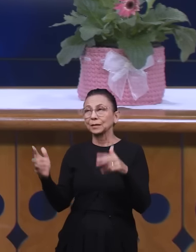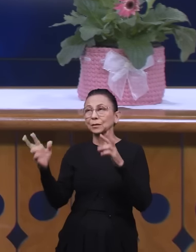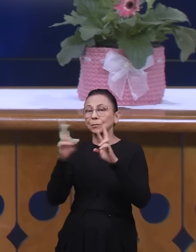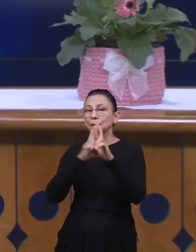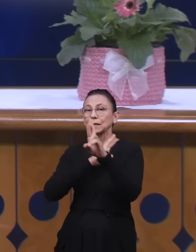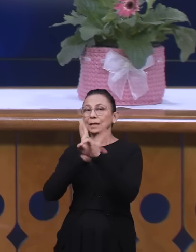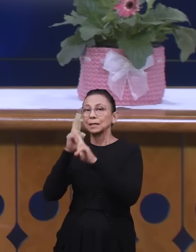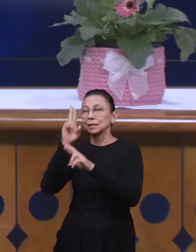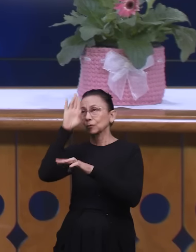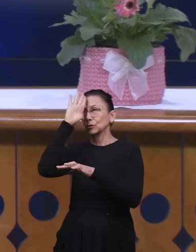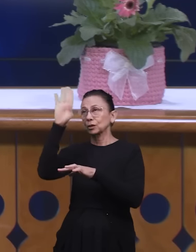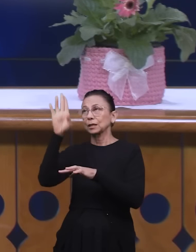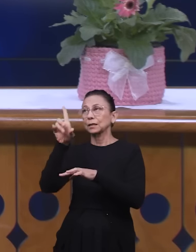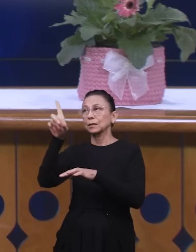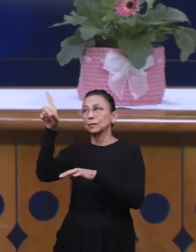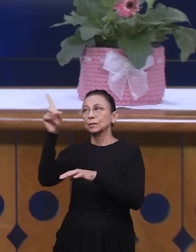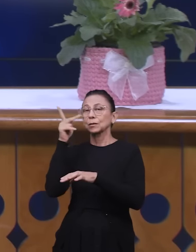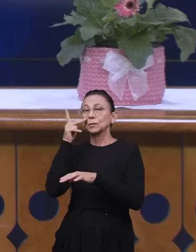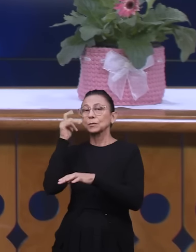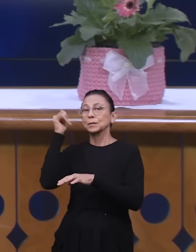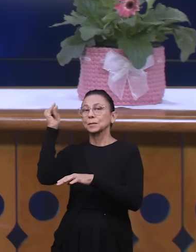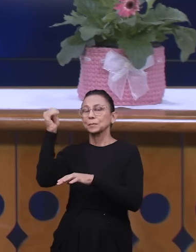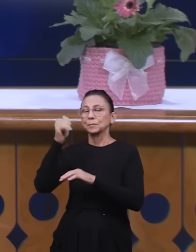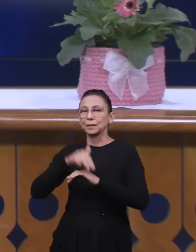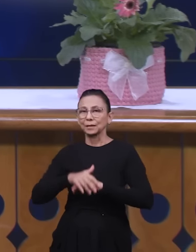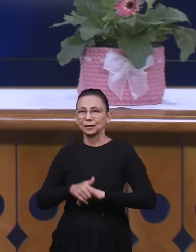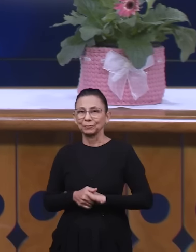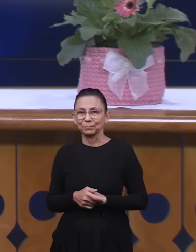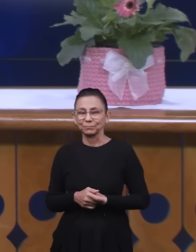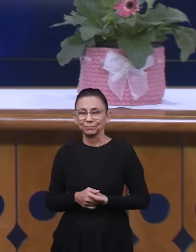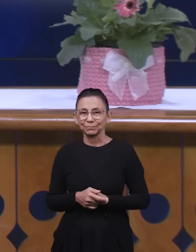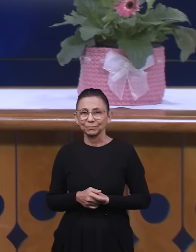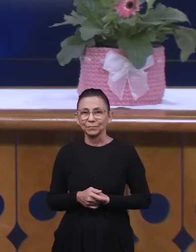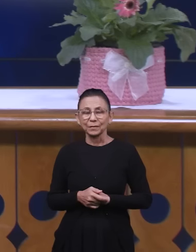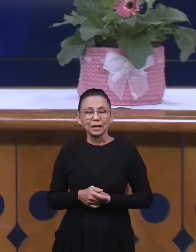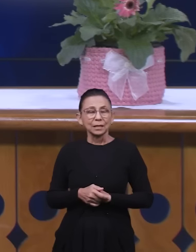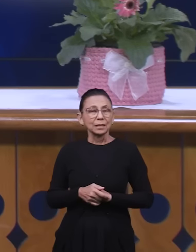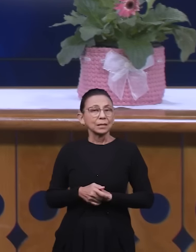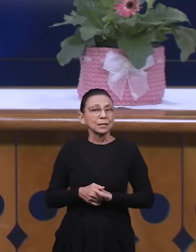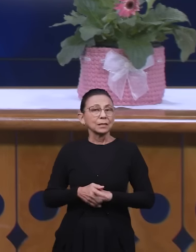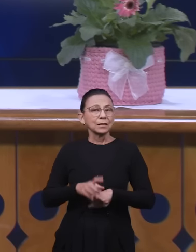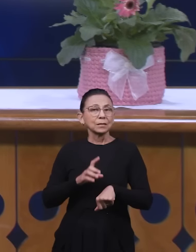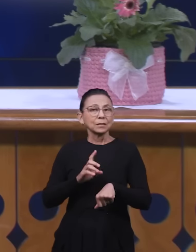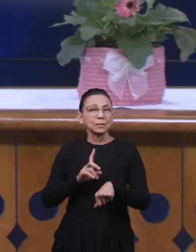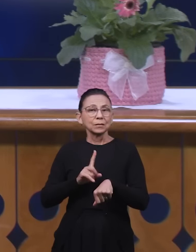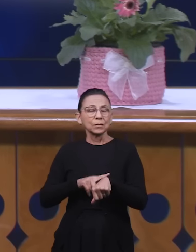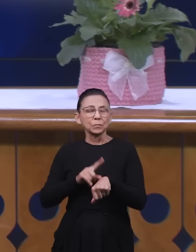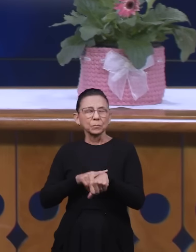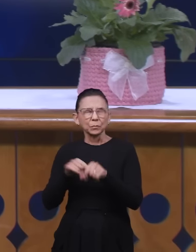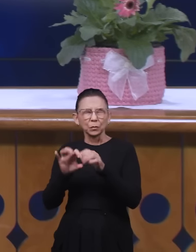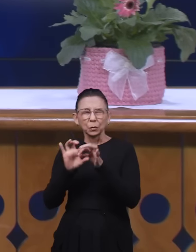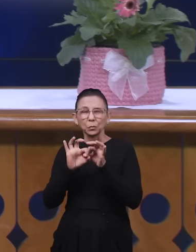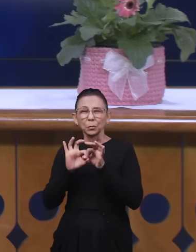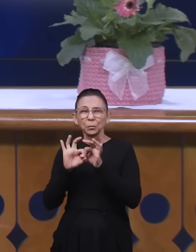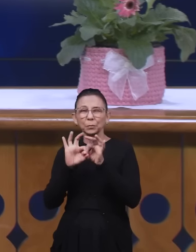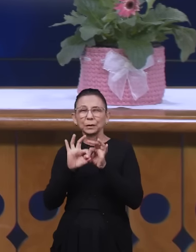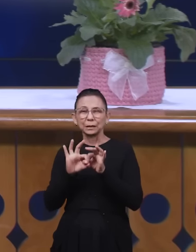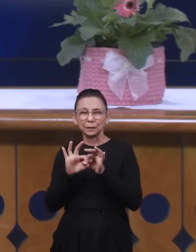o Pai. Porque somente com essa comunhão é que eles iriam vencer o